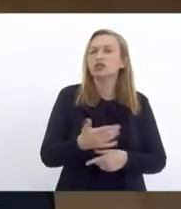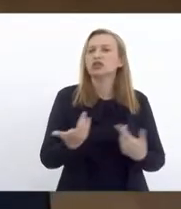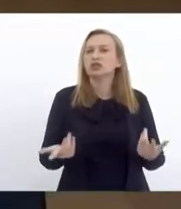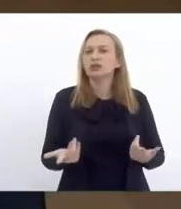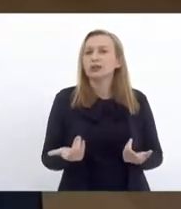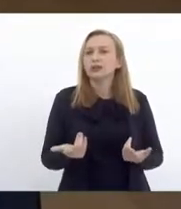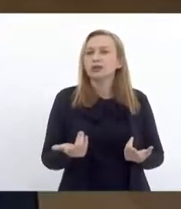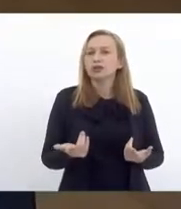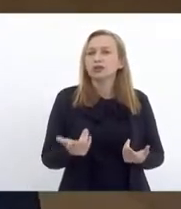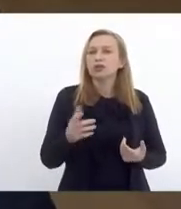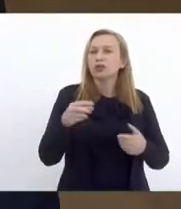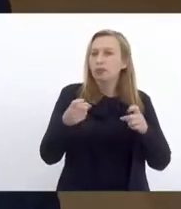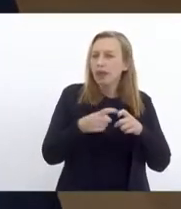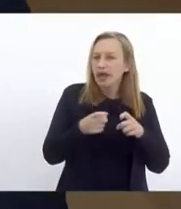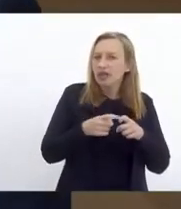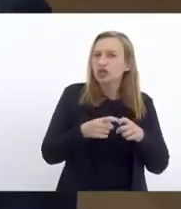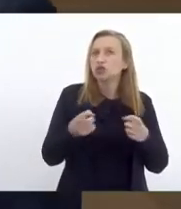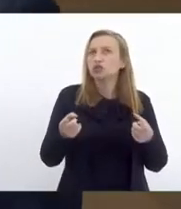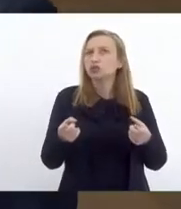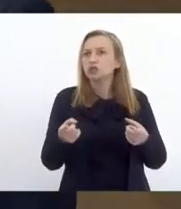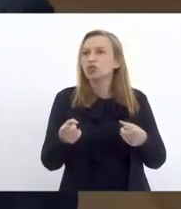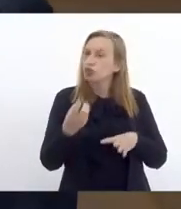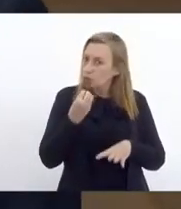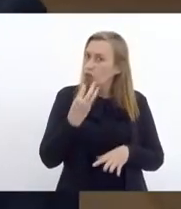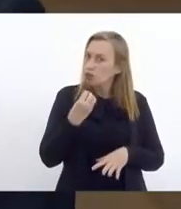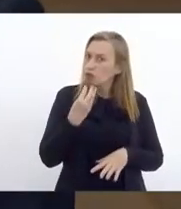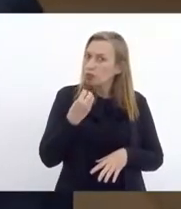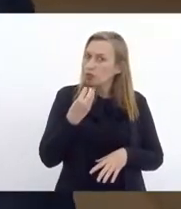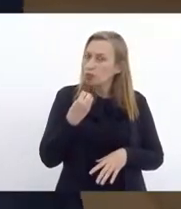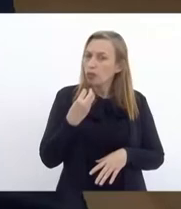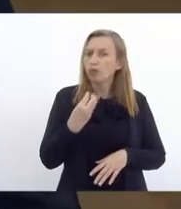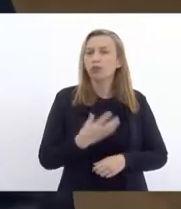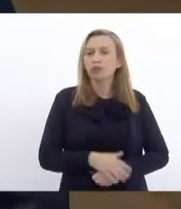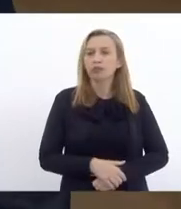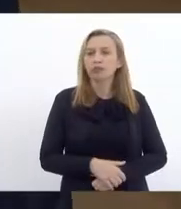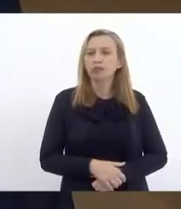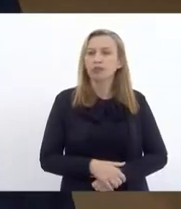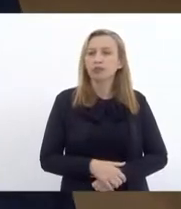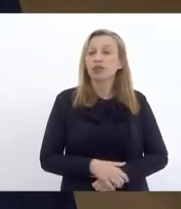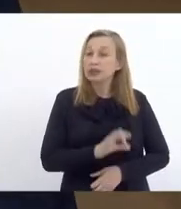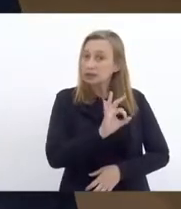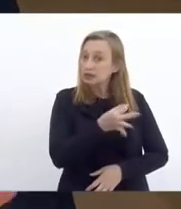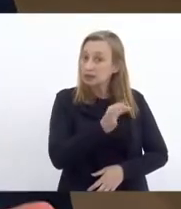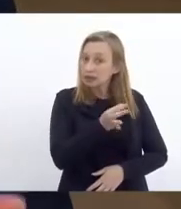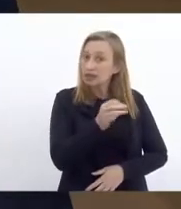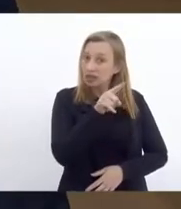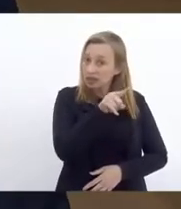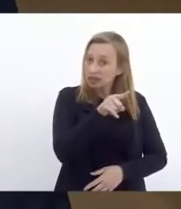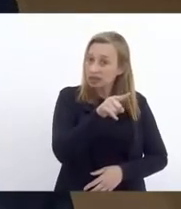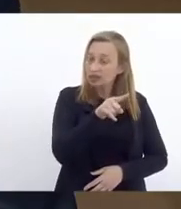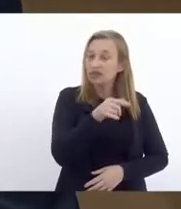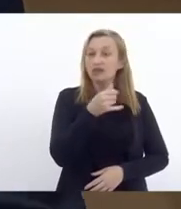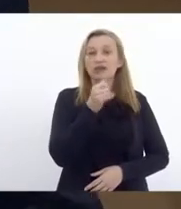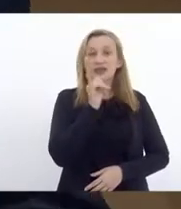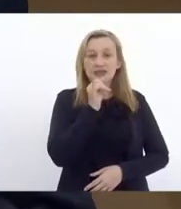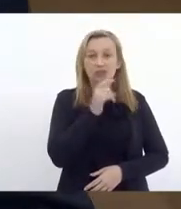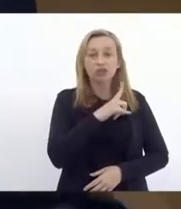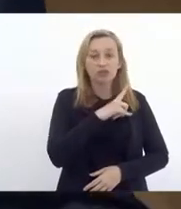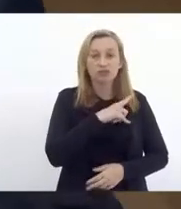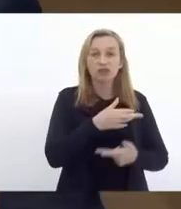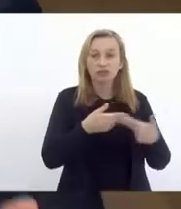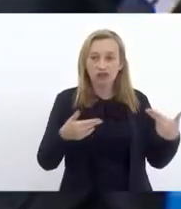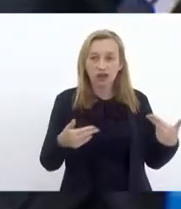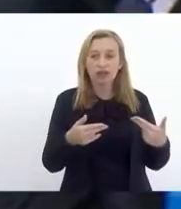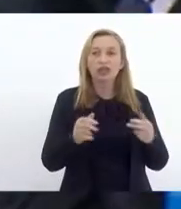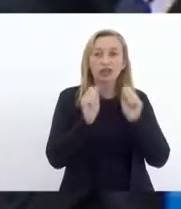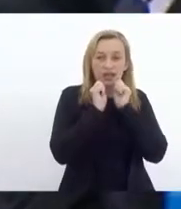do médico, e foi muito, muito proveitoso, muito bacana. Pode ter certeza que ali nós tivemos vários exemplos, inclusive de coisas que a Assembleia já